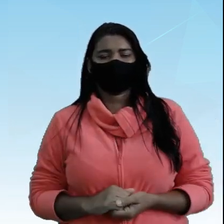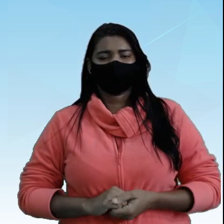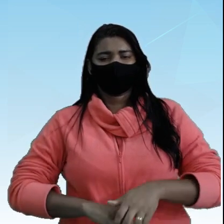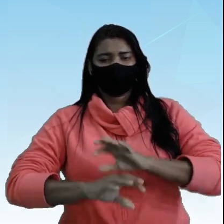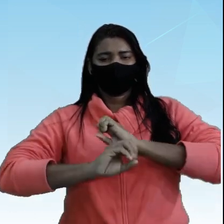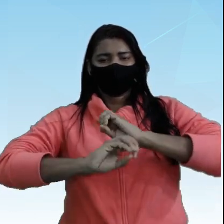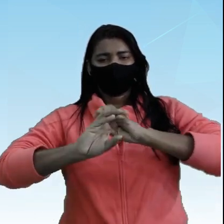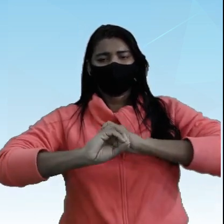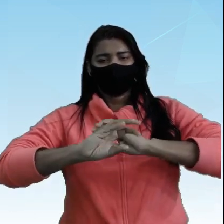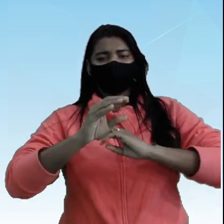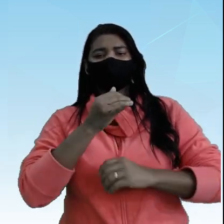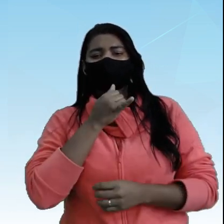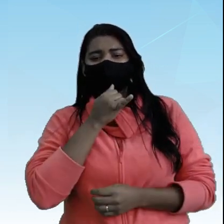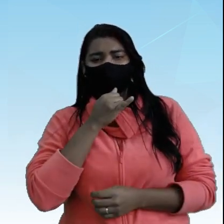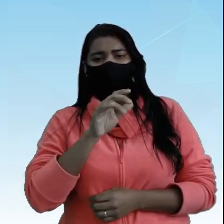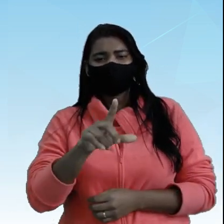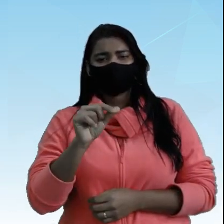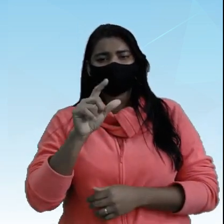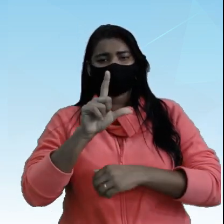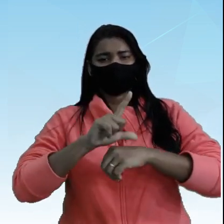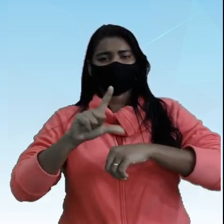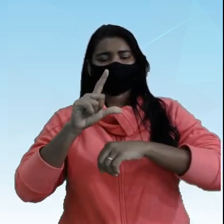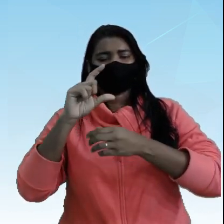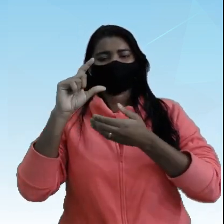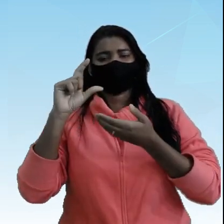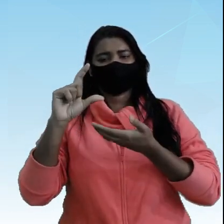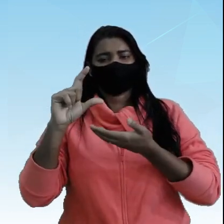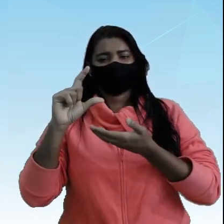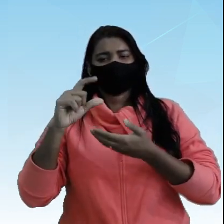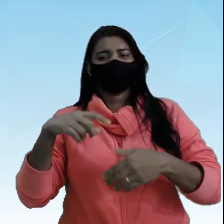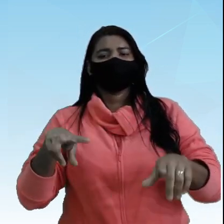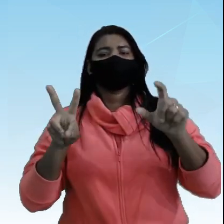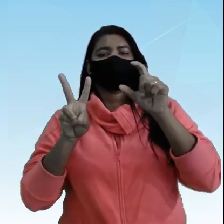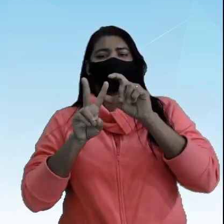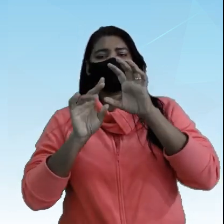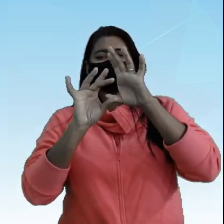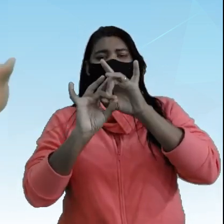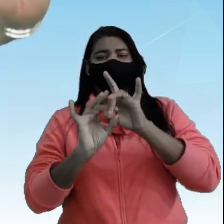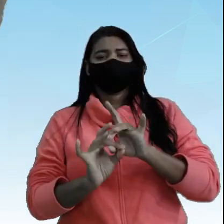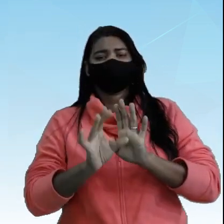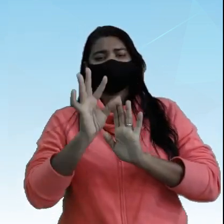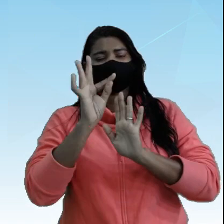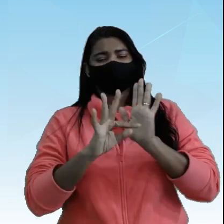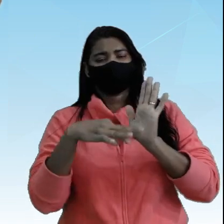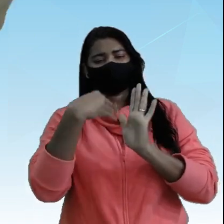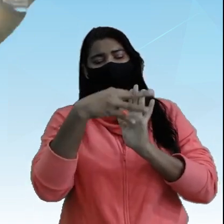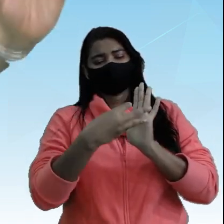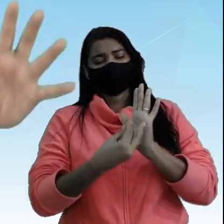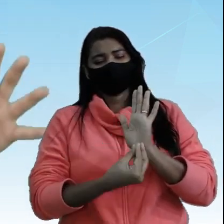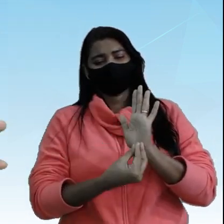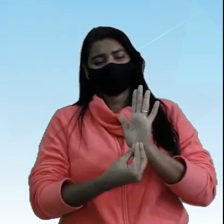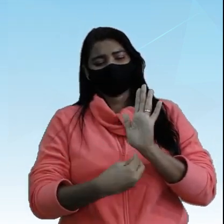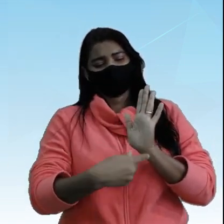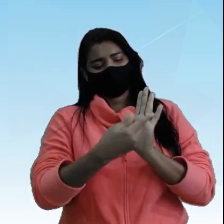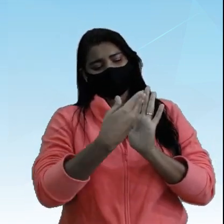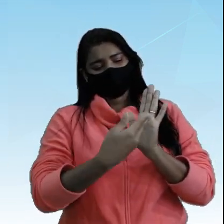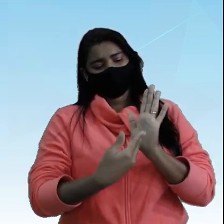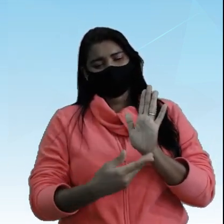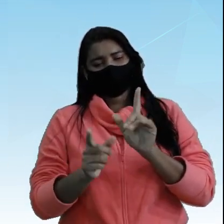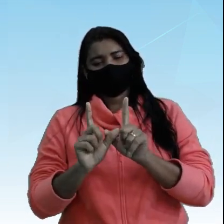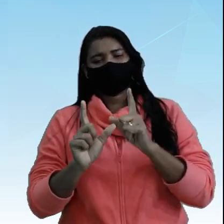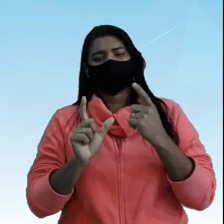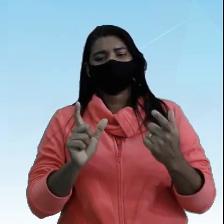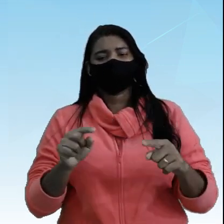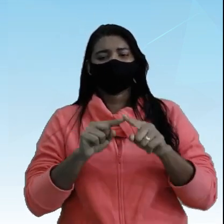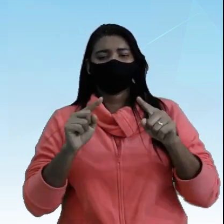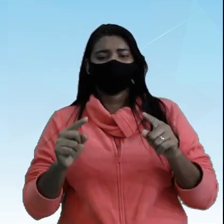ensinar a escolha lexical, a palavra, dentro de um contexto. Eu posso ter várias palavras sinônimas, só